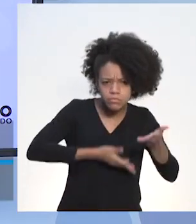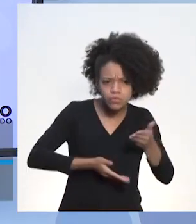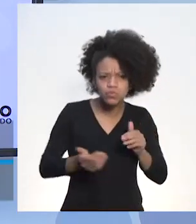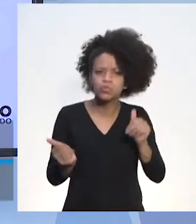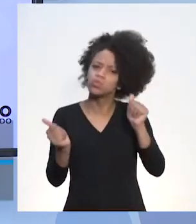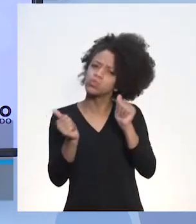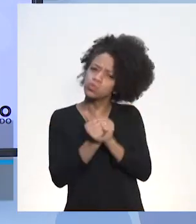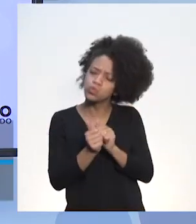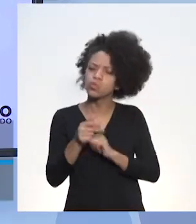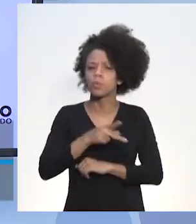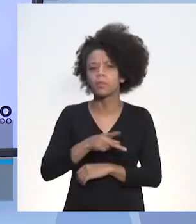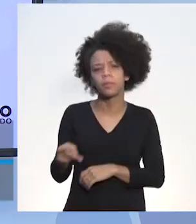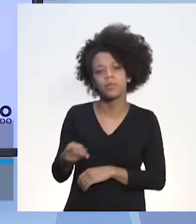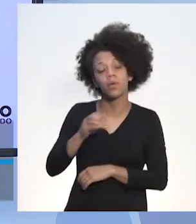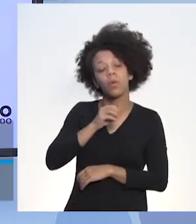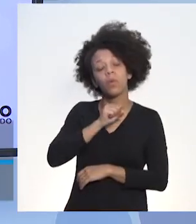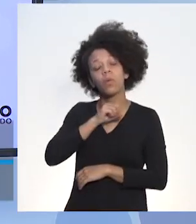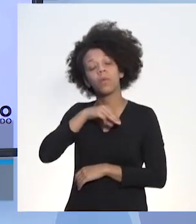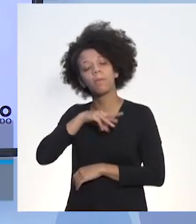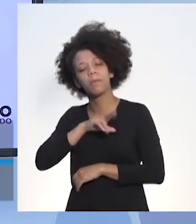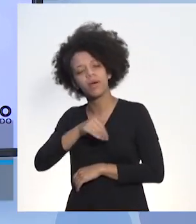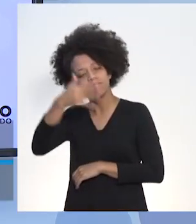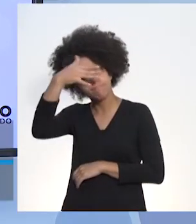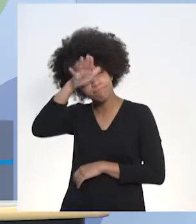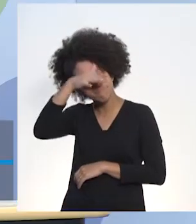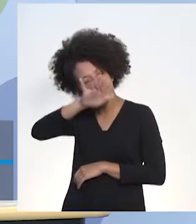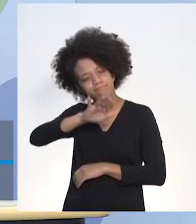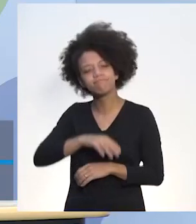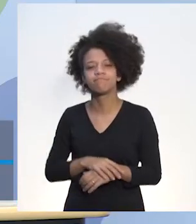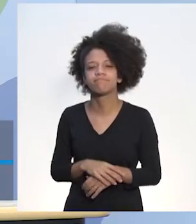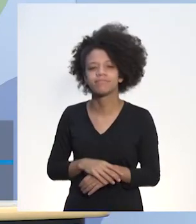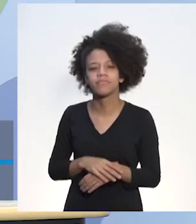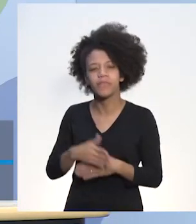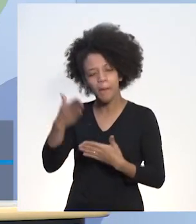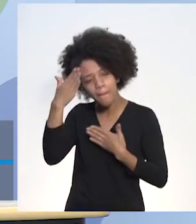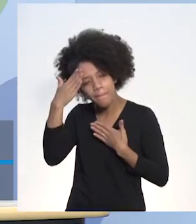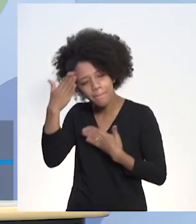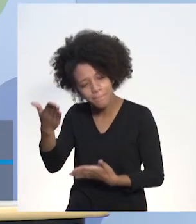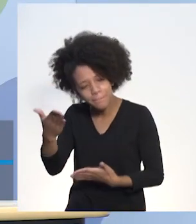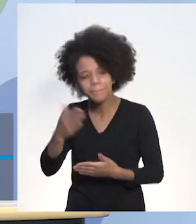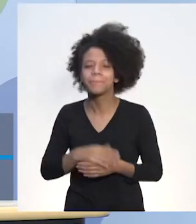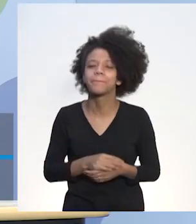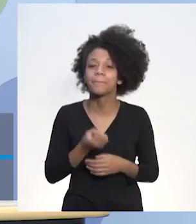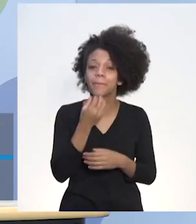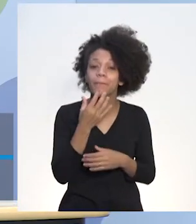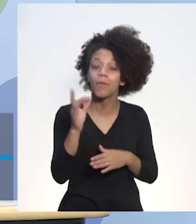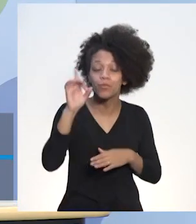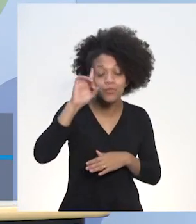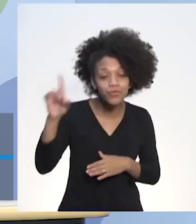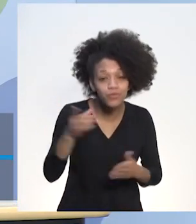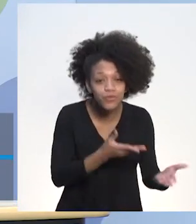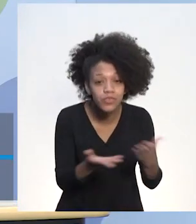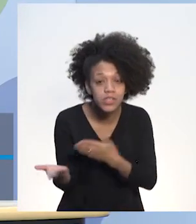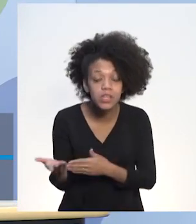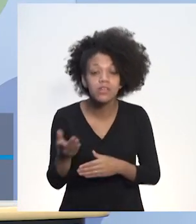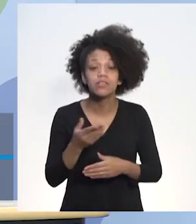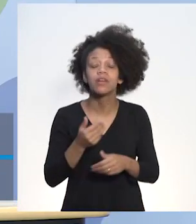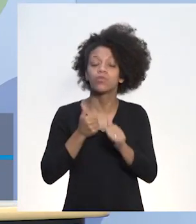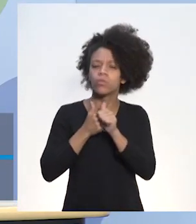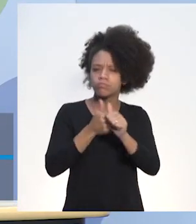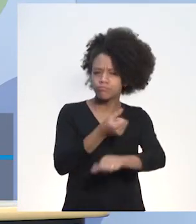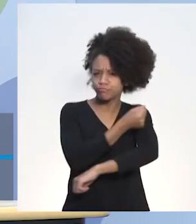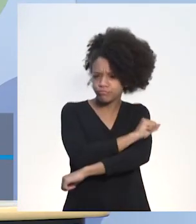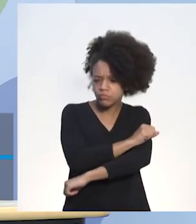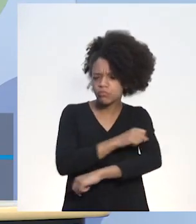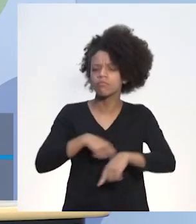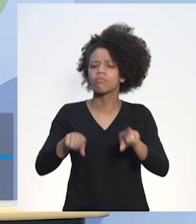junto comigo, o professor Osmar. Bom dia, Osmar. Bom dia, Alessandra. Bom dia, pessoal do 8º ano e a todos que nos acompanham aqui pelo Centro de